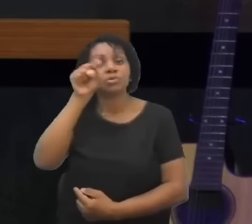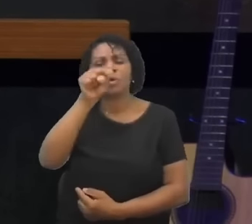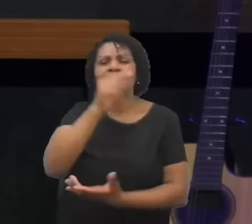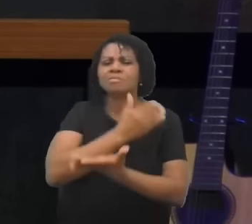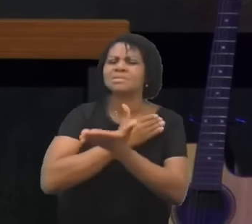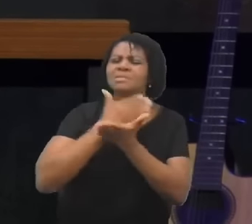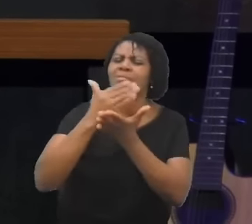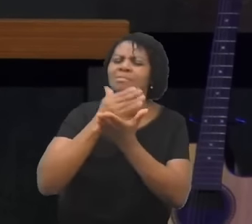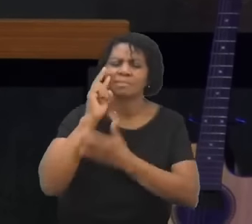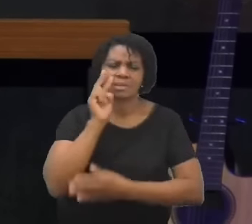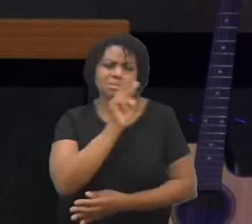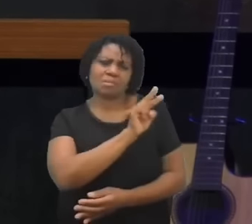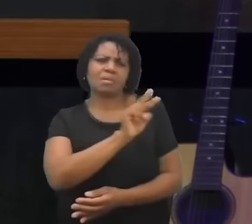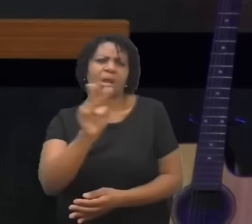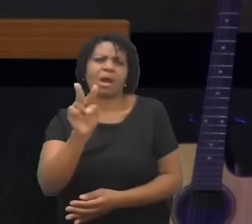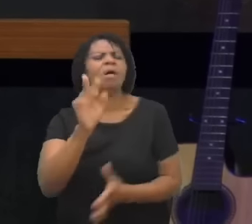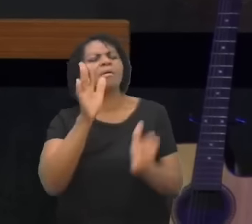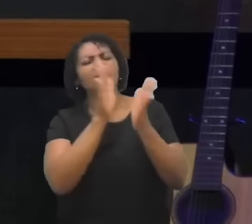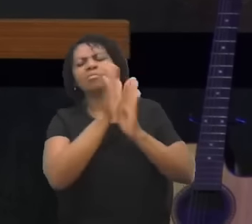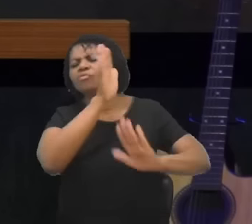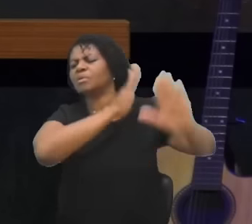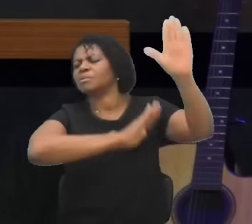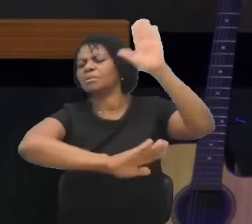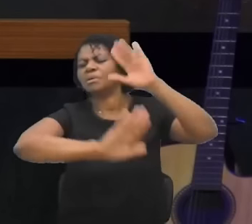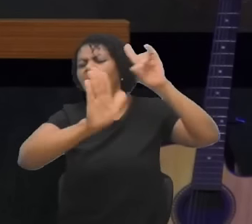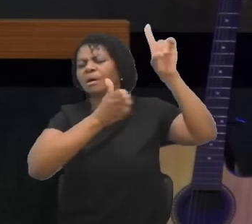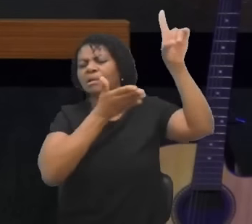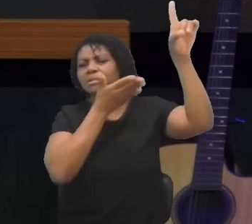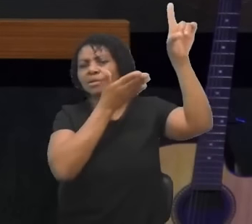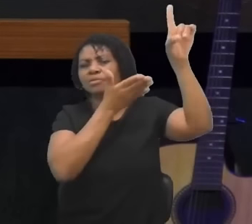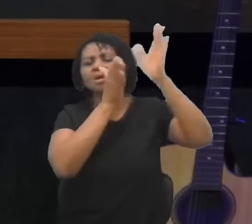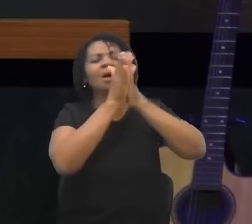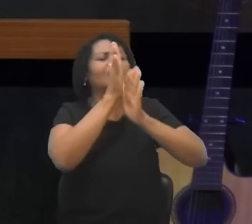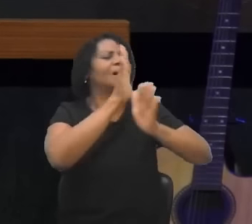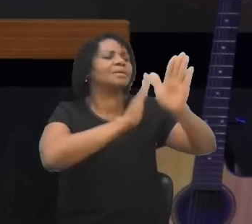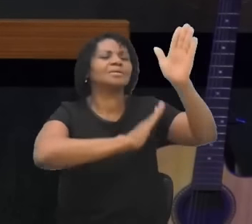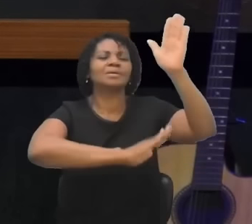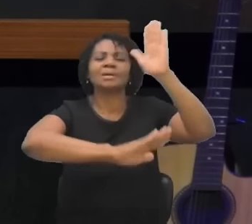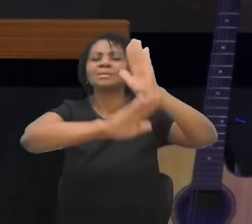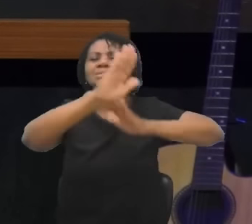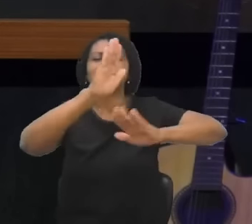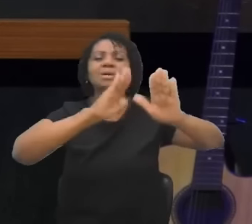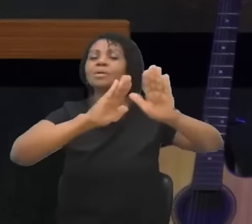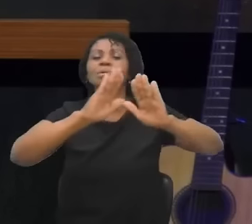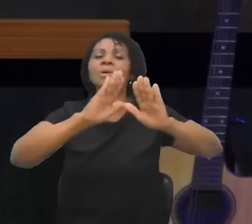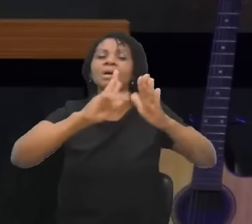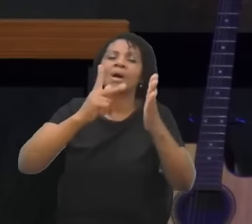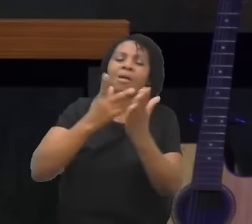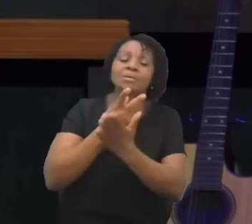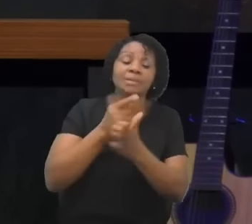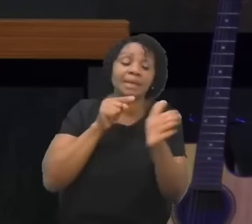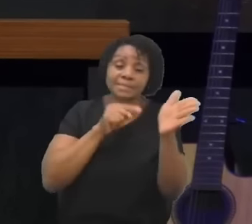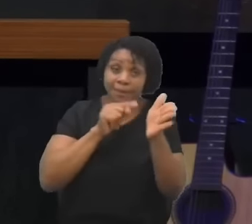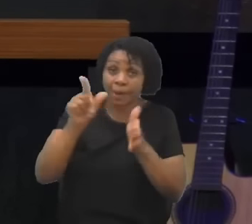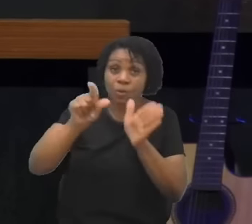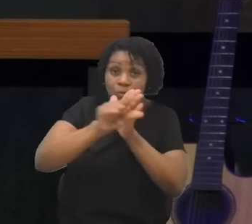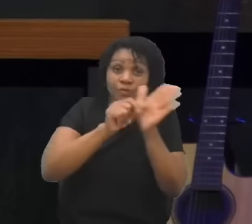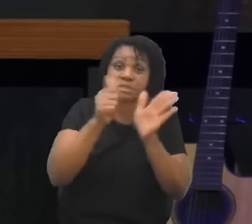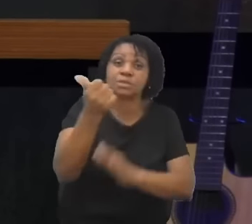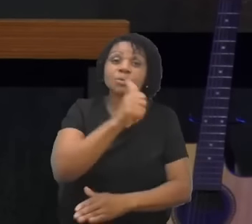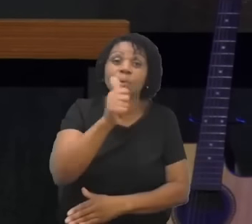começa a olhar, você fala, eu vou adorar a Deus. E aí a adoração, ela vem e vem para no versículo 11. Quem que está